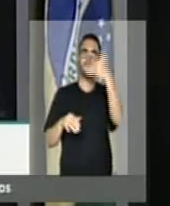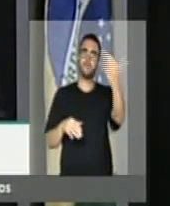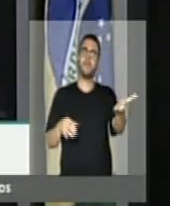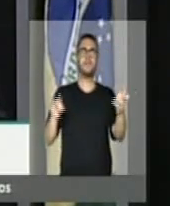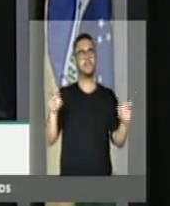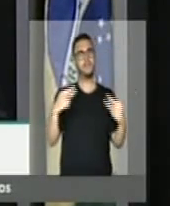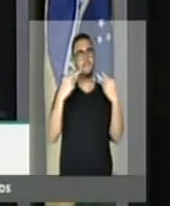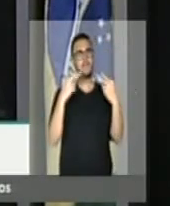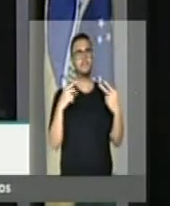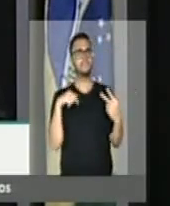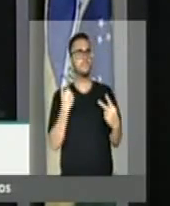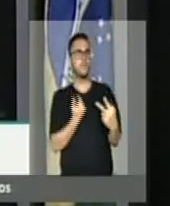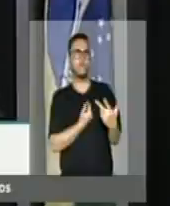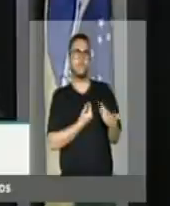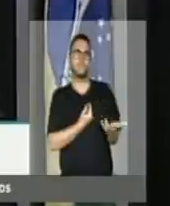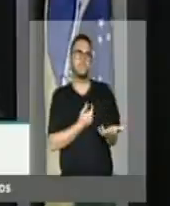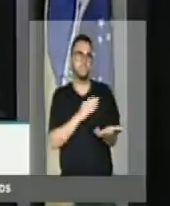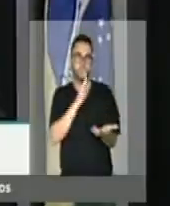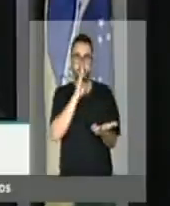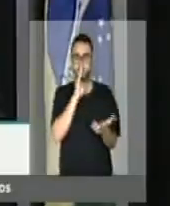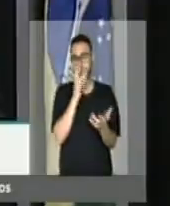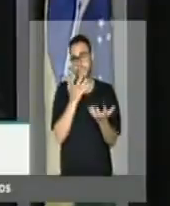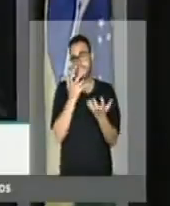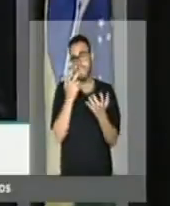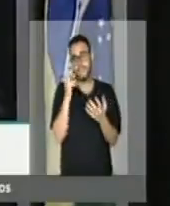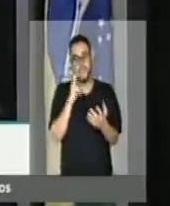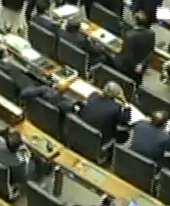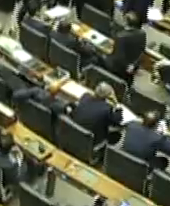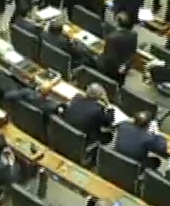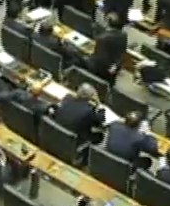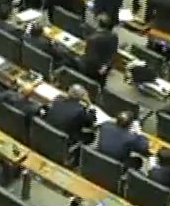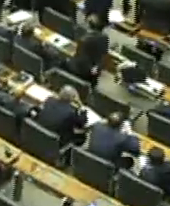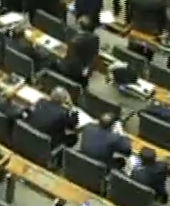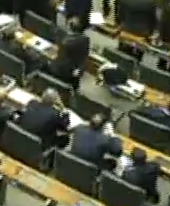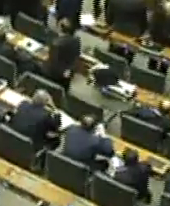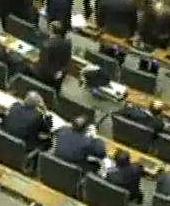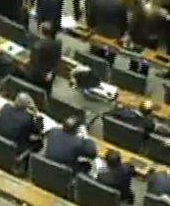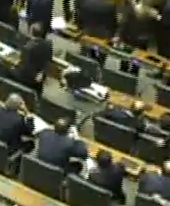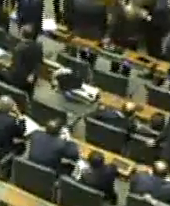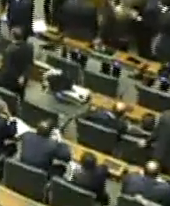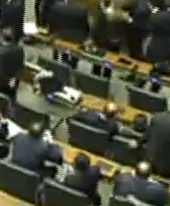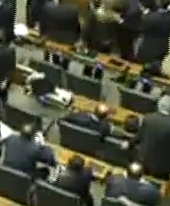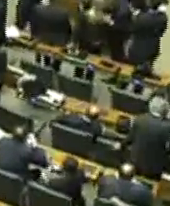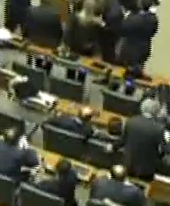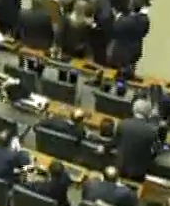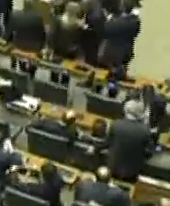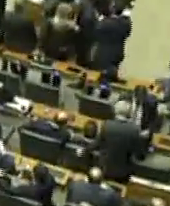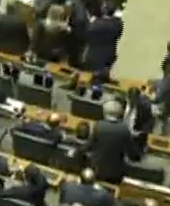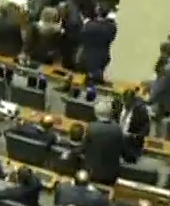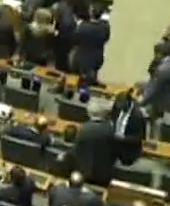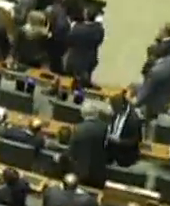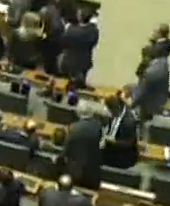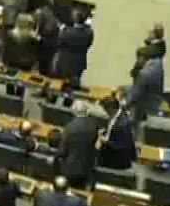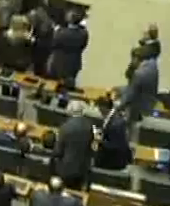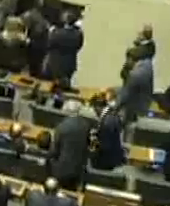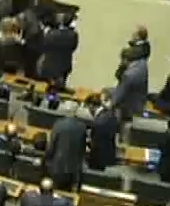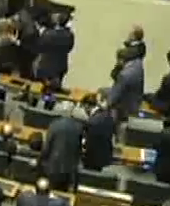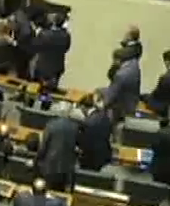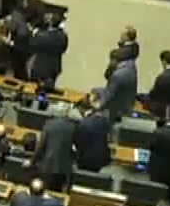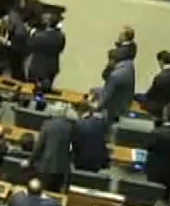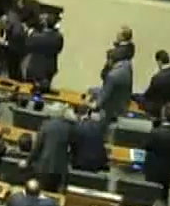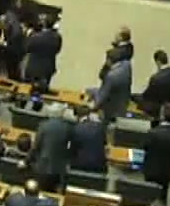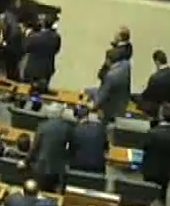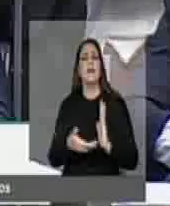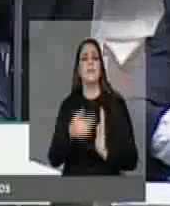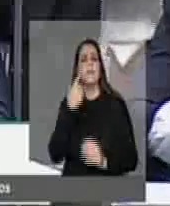se acovardar para fazer da política quanto pior melhor paração começar era preciso o registro de 342